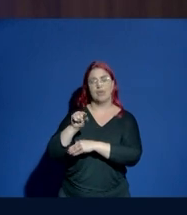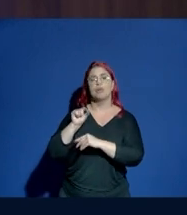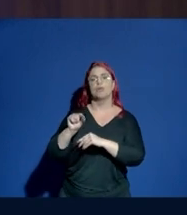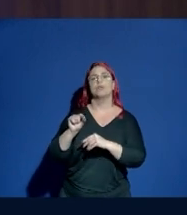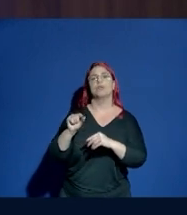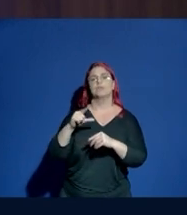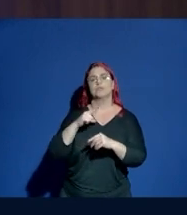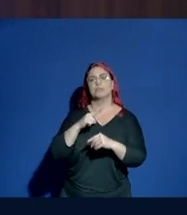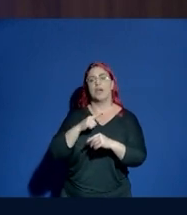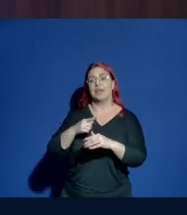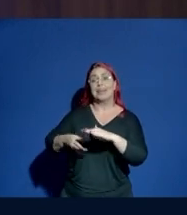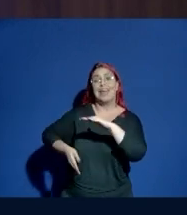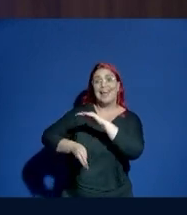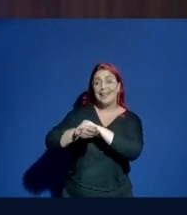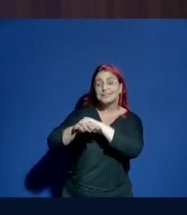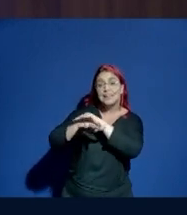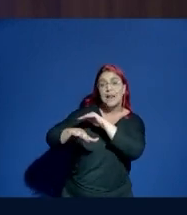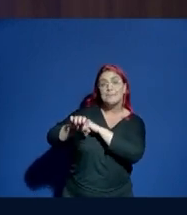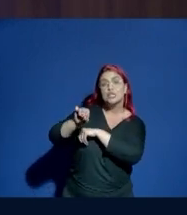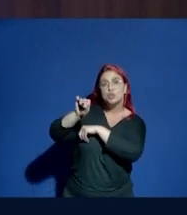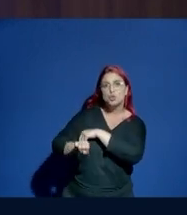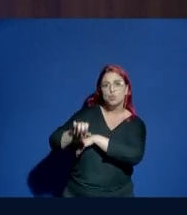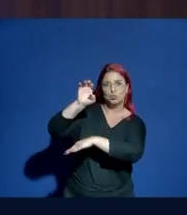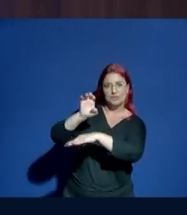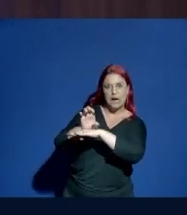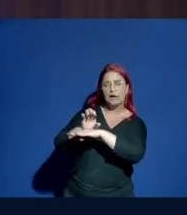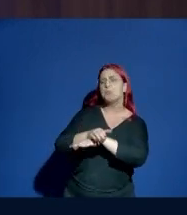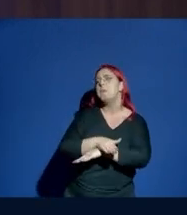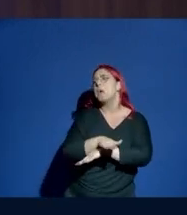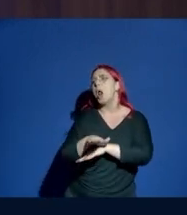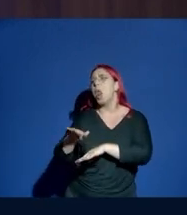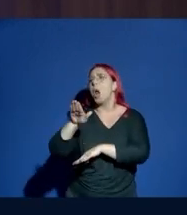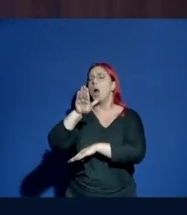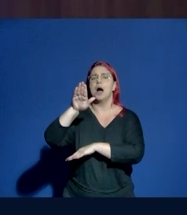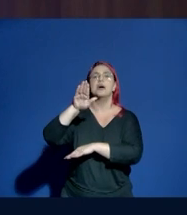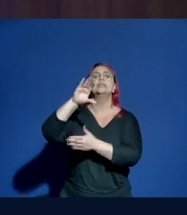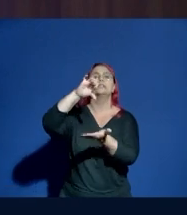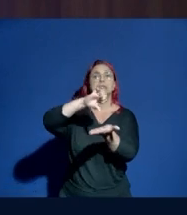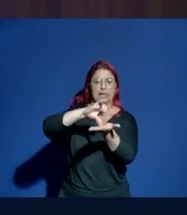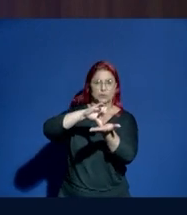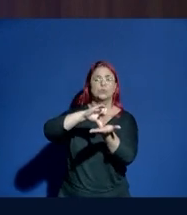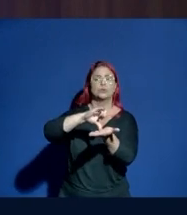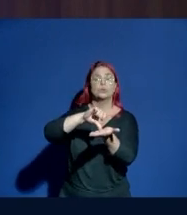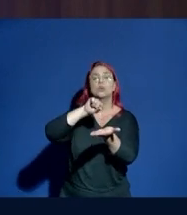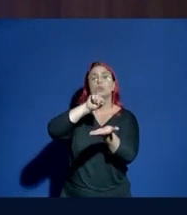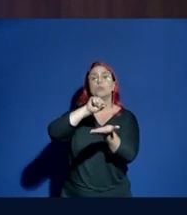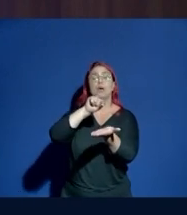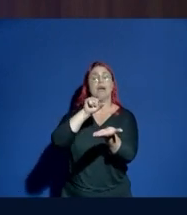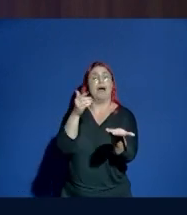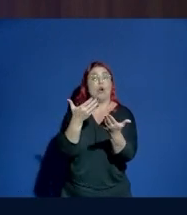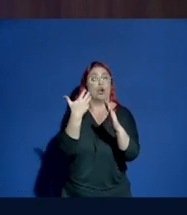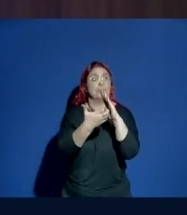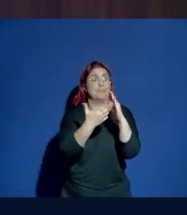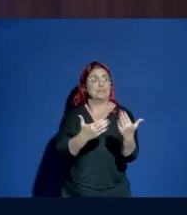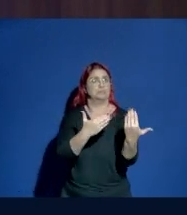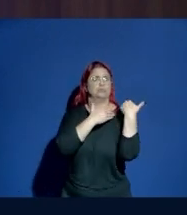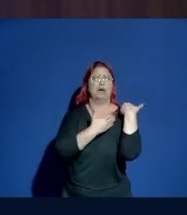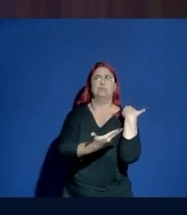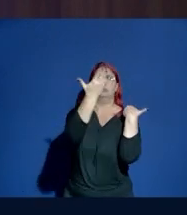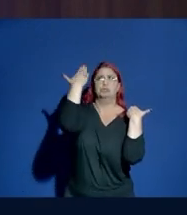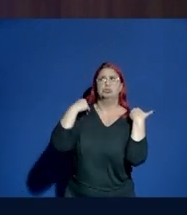Km que entra na parte sul do estado vai até a sua parte central na cidade de Sinop uma concessão feita lá em 2013